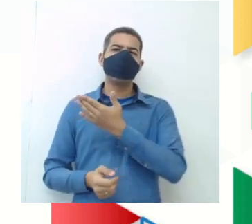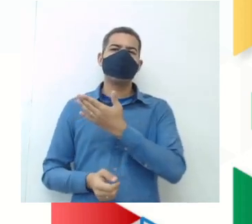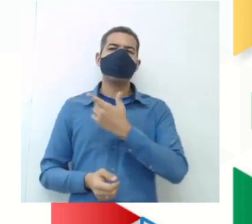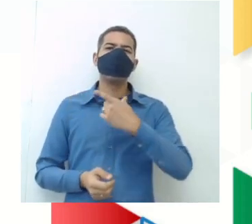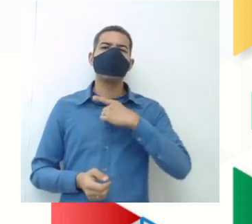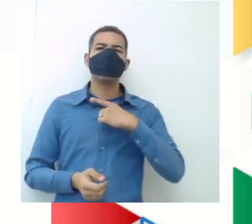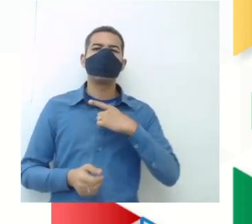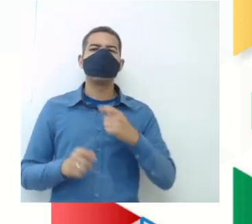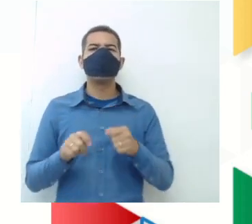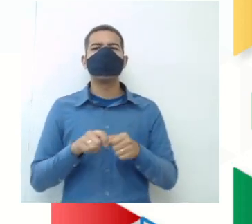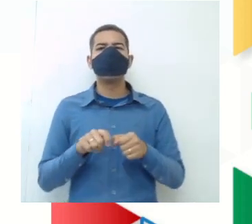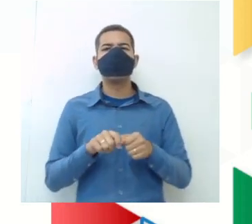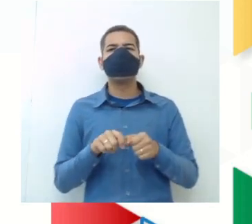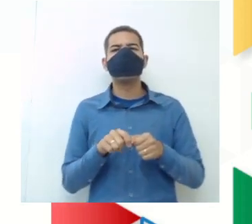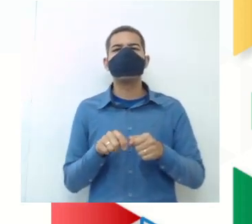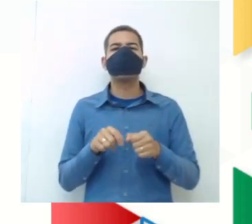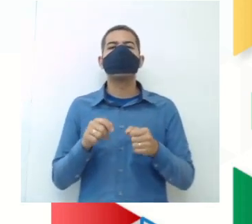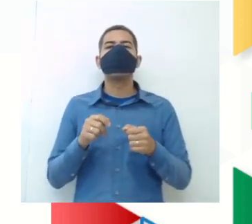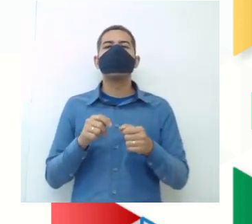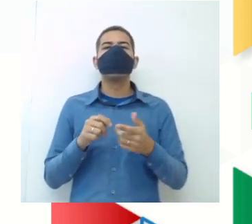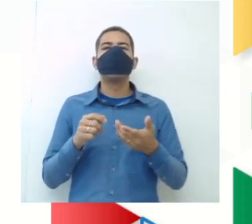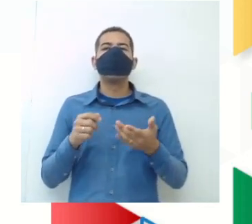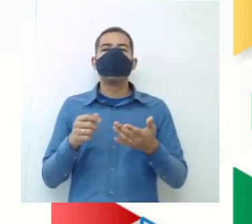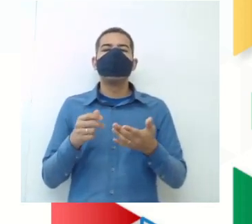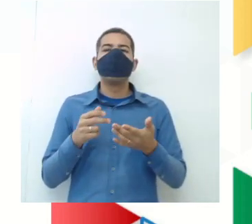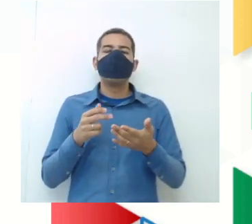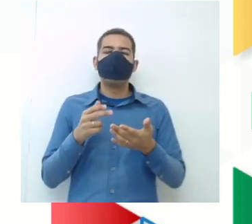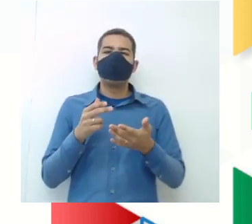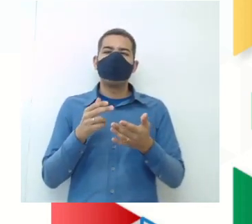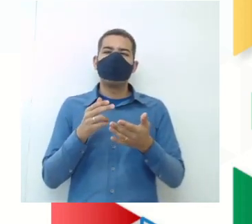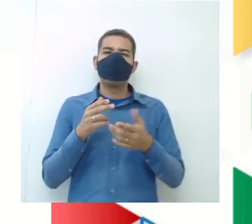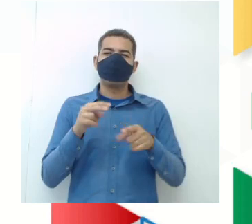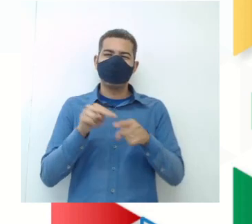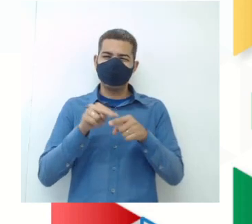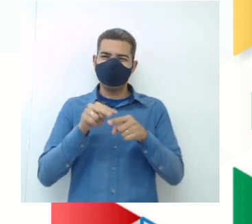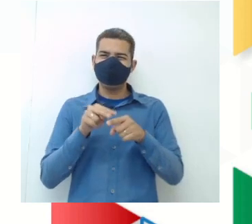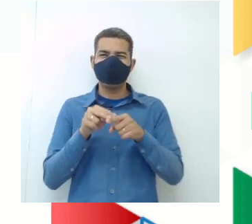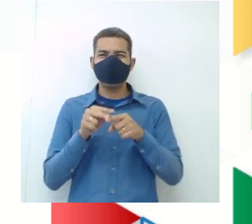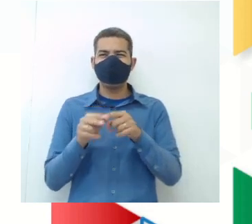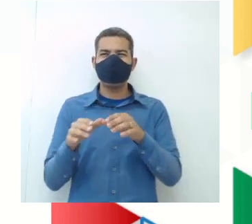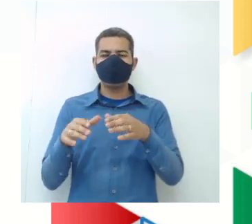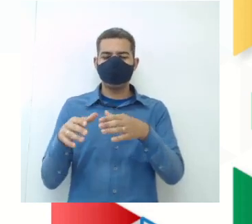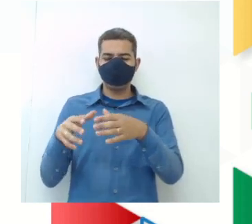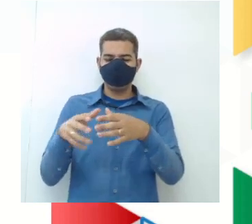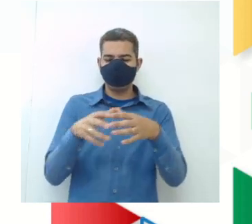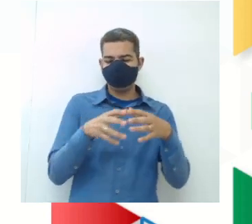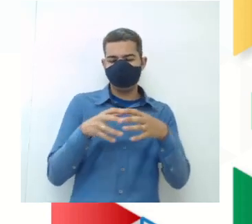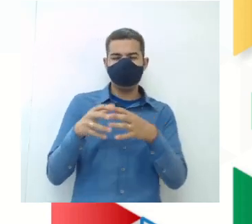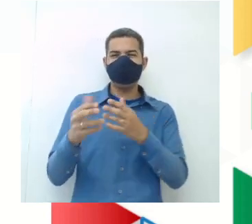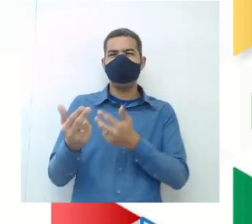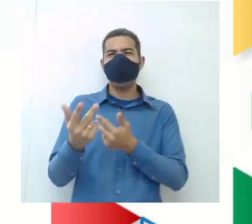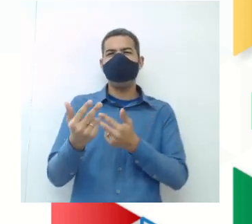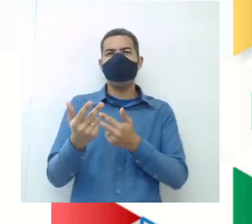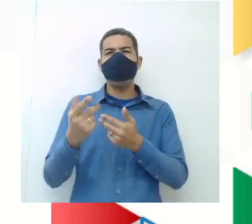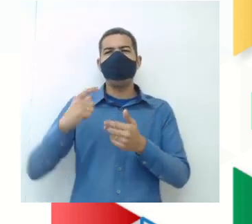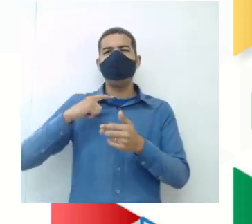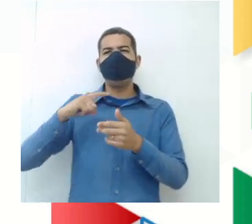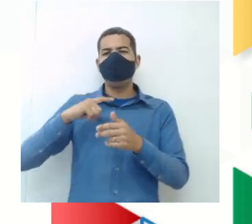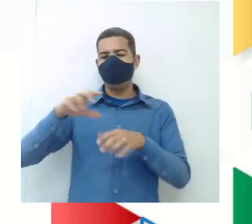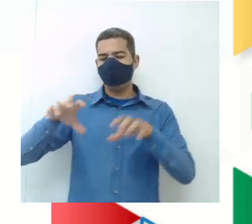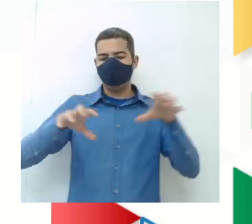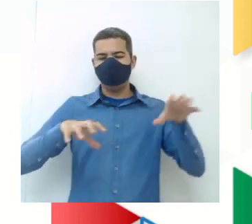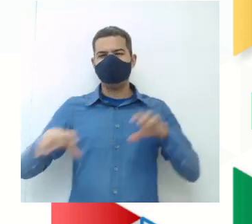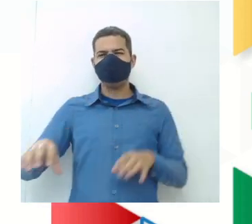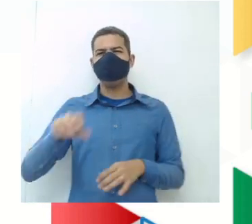foi formada com pizza de mesmo tamanho, tá? Cada uma foi dividida em 8 pedaços iguais. Quantas pizzas